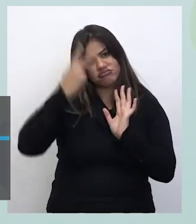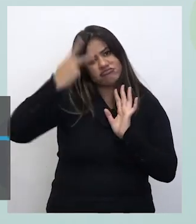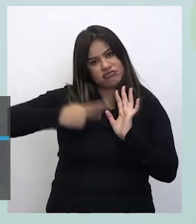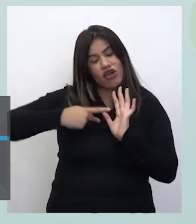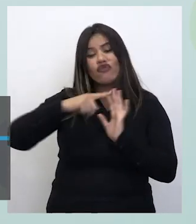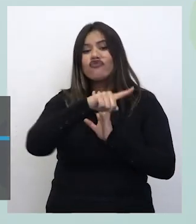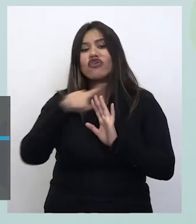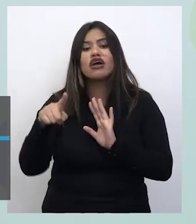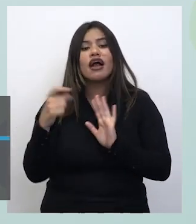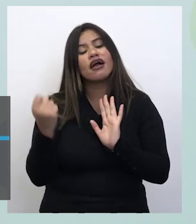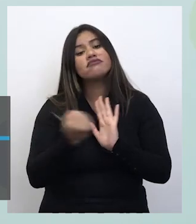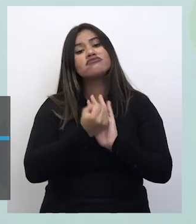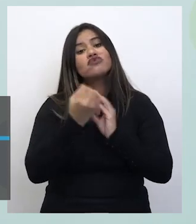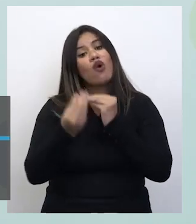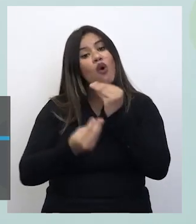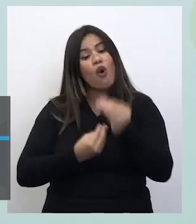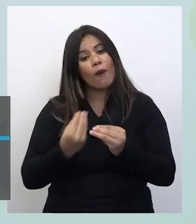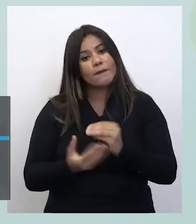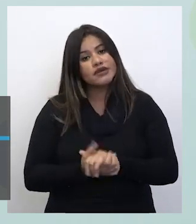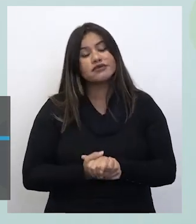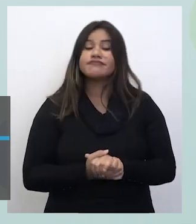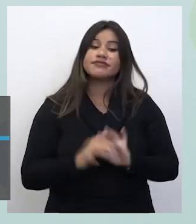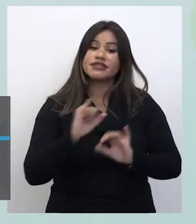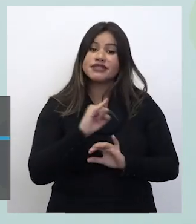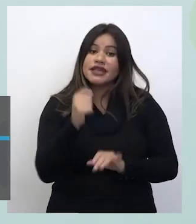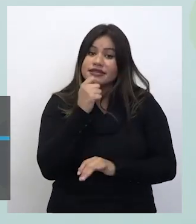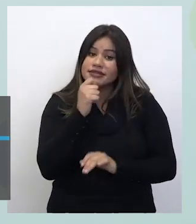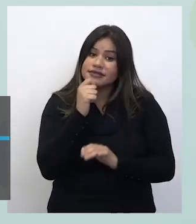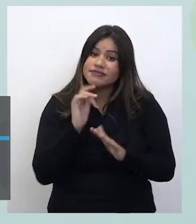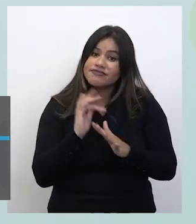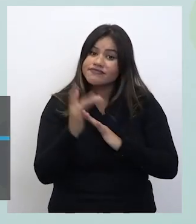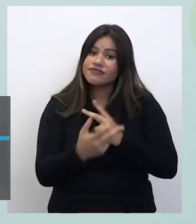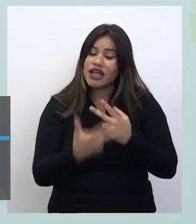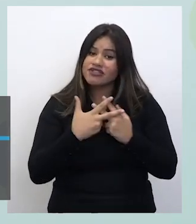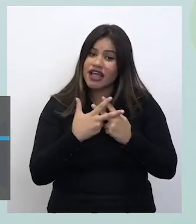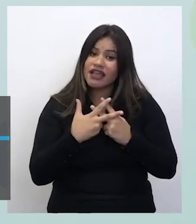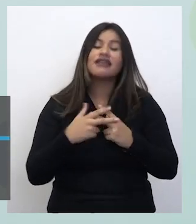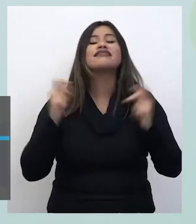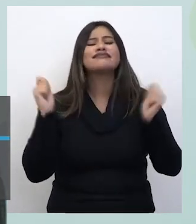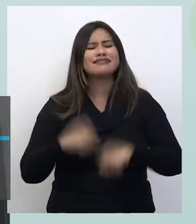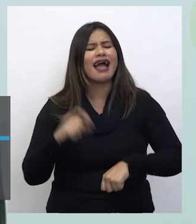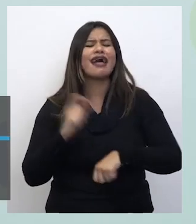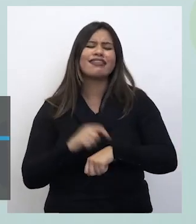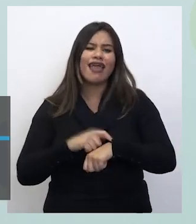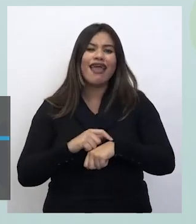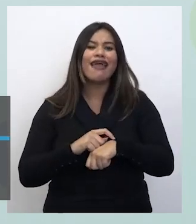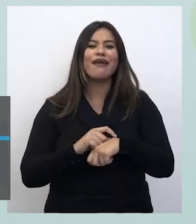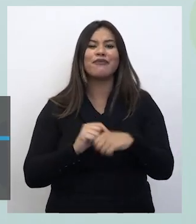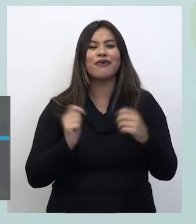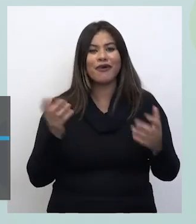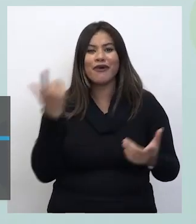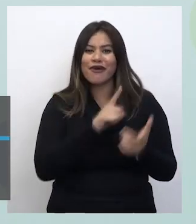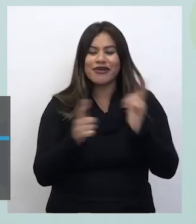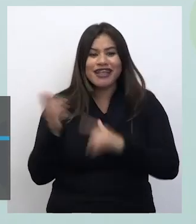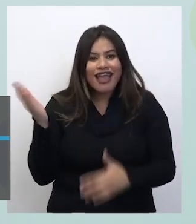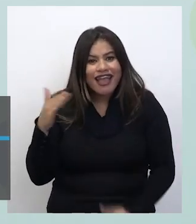você fez o seu registro e ainda não compartilhou, aqui vai uma boa notícia. Ainda dá tempo de compartilhar o seu registro. Então,